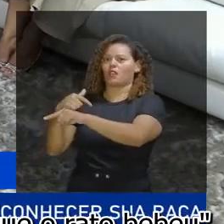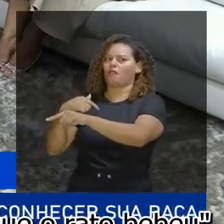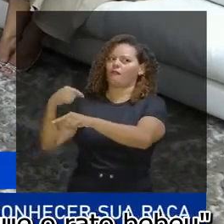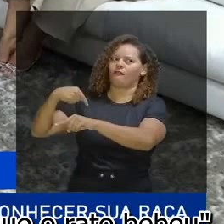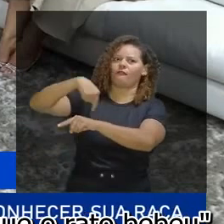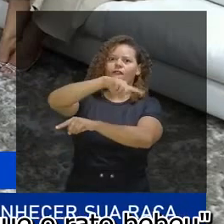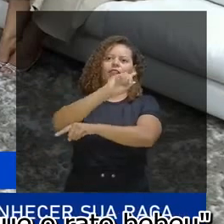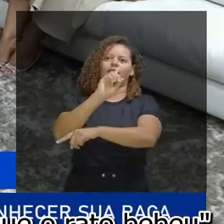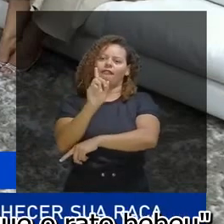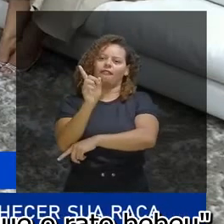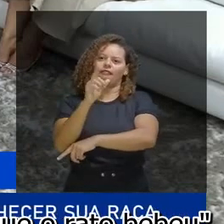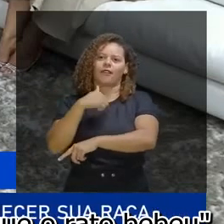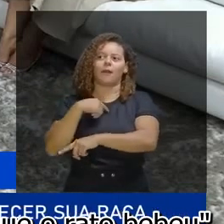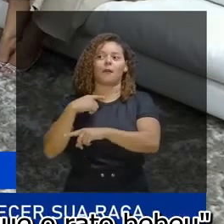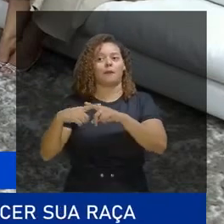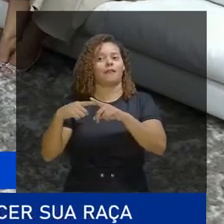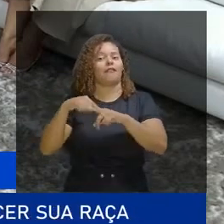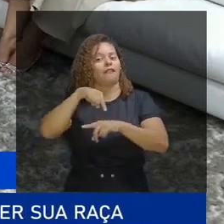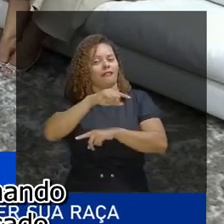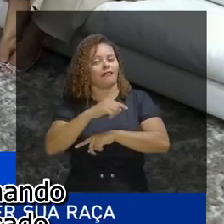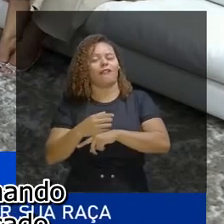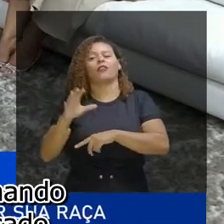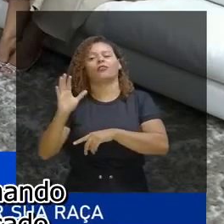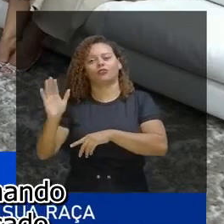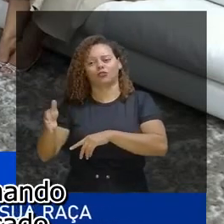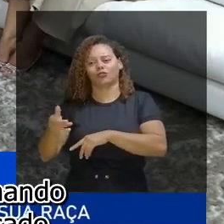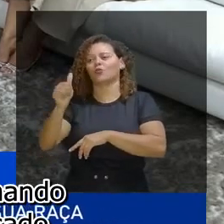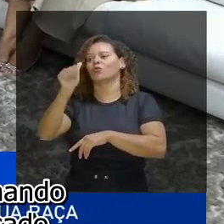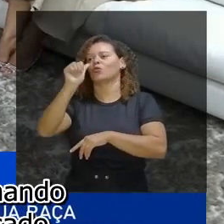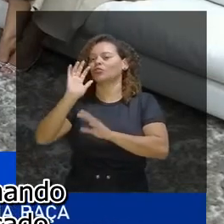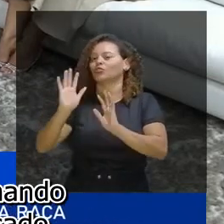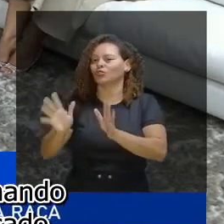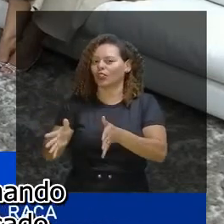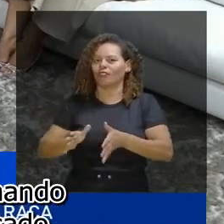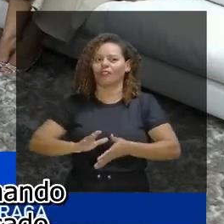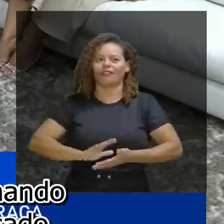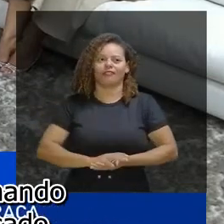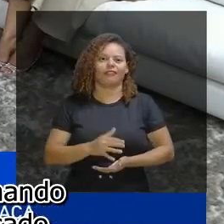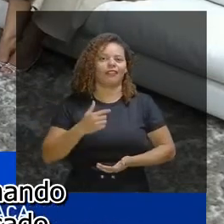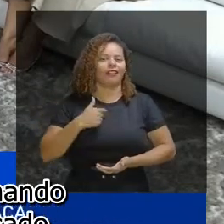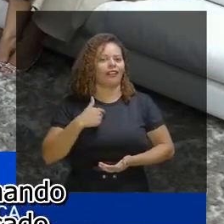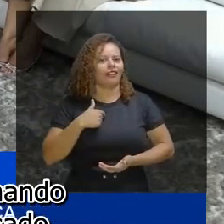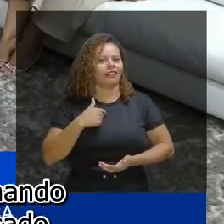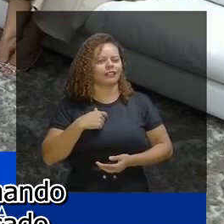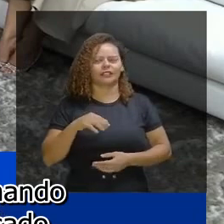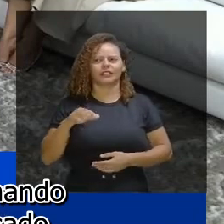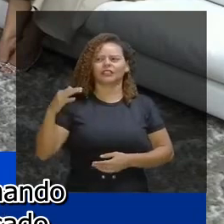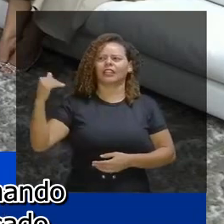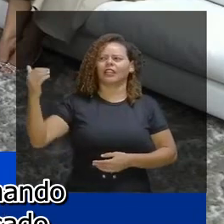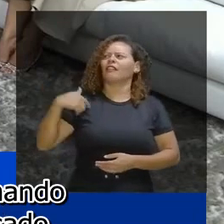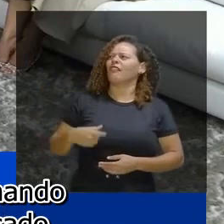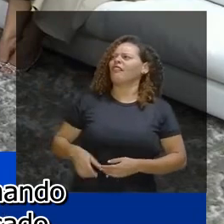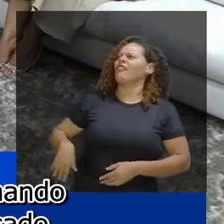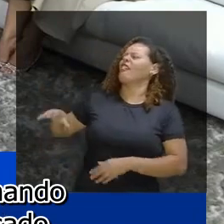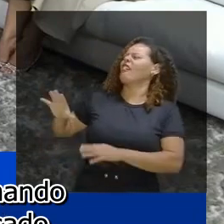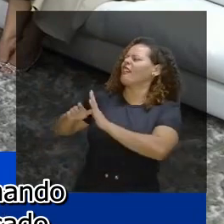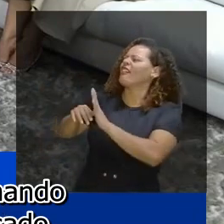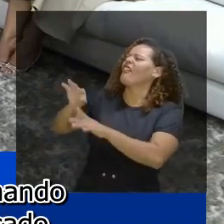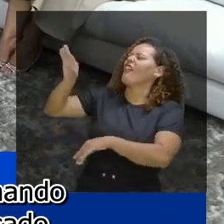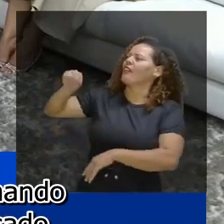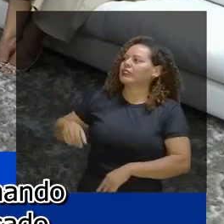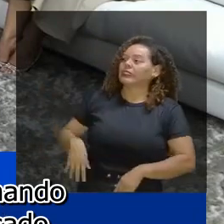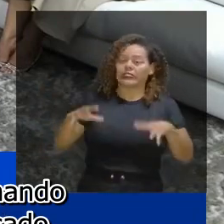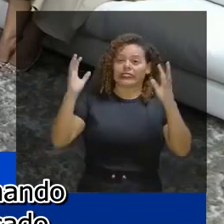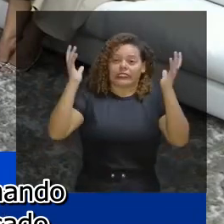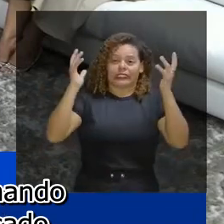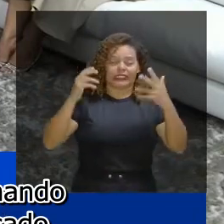gravata, Dodô, cinza não chumbo. vá para lá que o rato bebeu. Aí uma vez eu entrei, e o rato estava me chamando lá de ladrão, ladrão. Eu digo, meu Deus, o